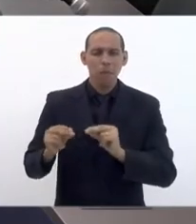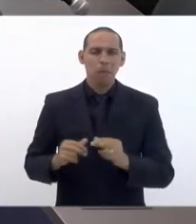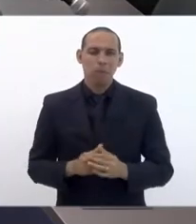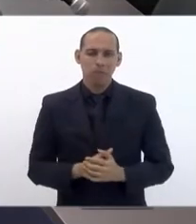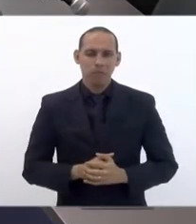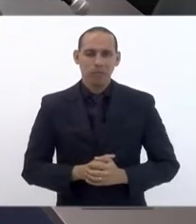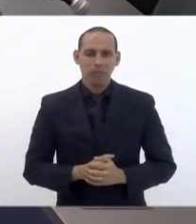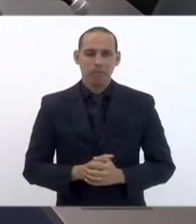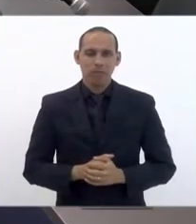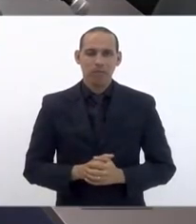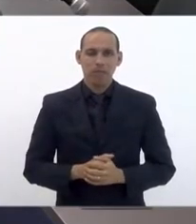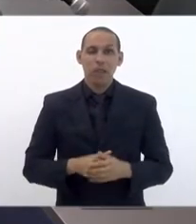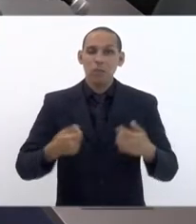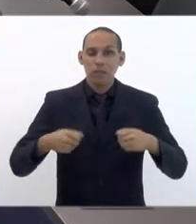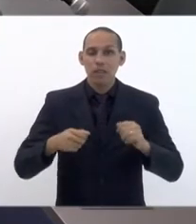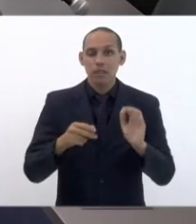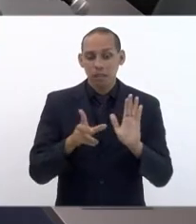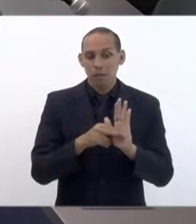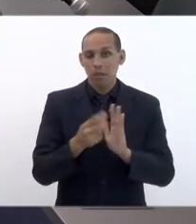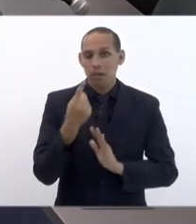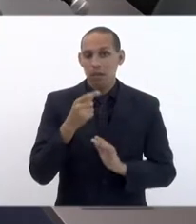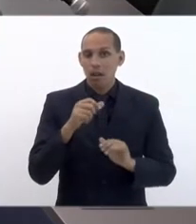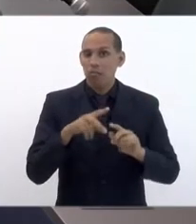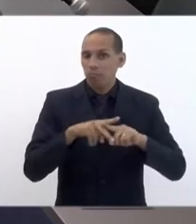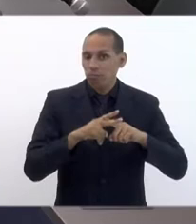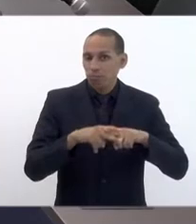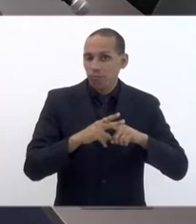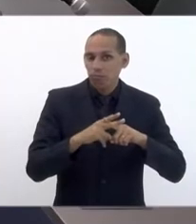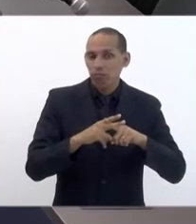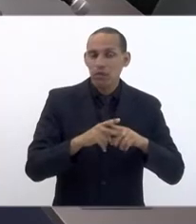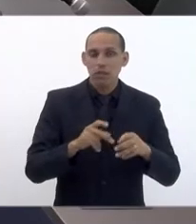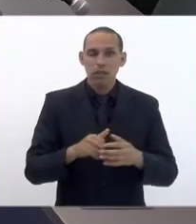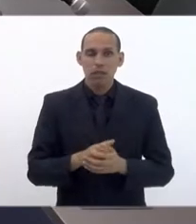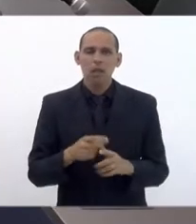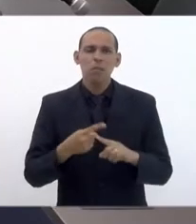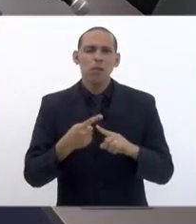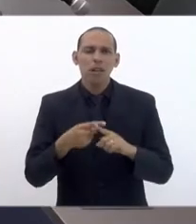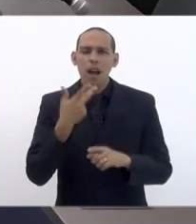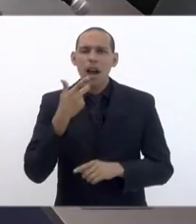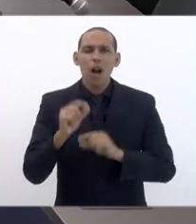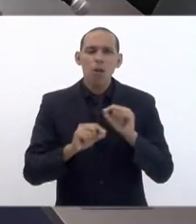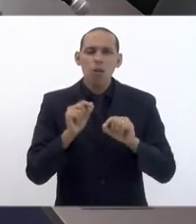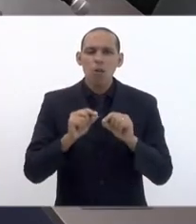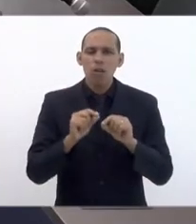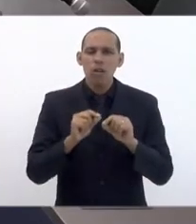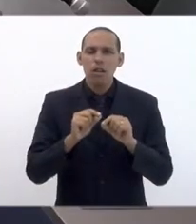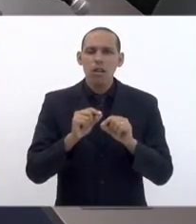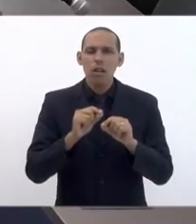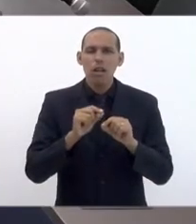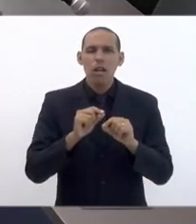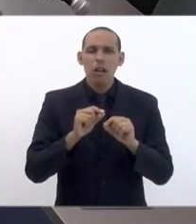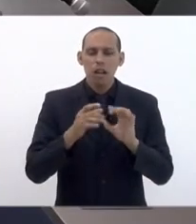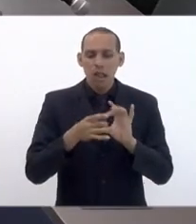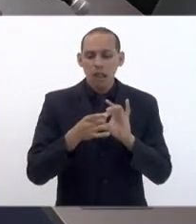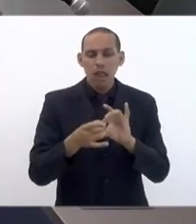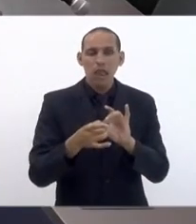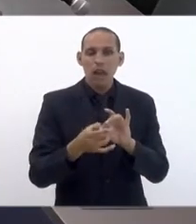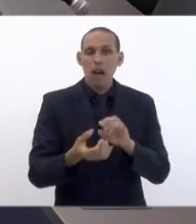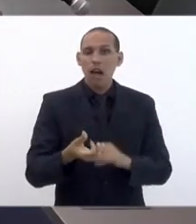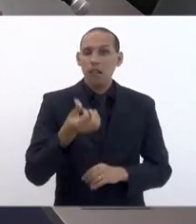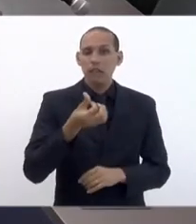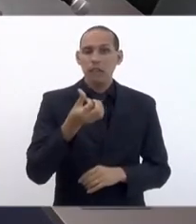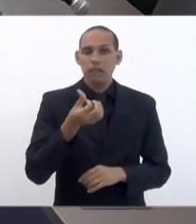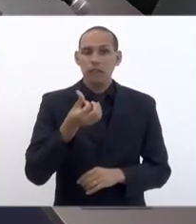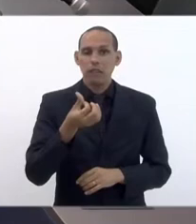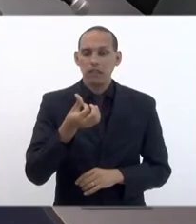Luiz, tem que fazer uma correção na emenda 1. Uma subemenda da emenda 1, porque está dizendo assim, em extensão ao 6, tem uma correção de texto aqui. Tá bem.